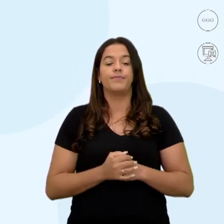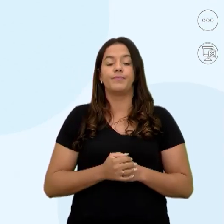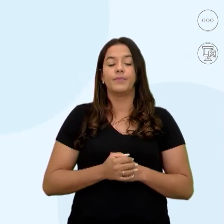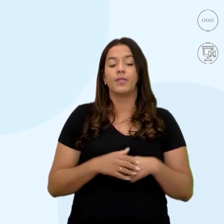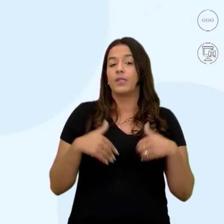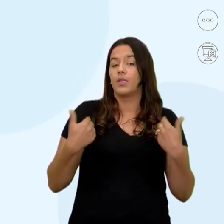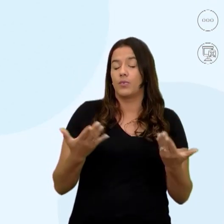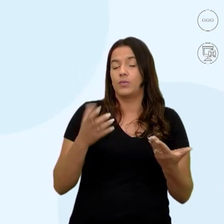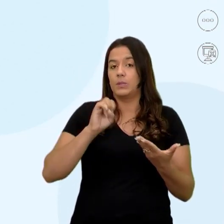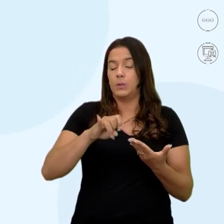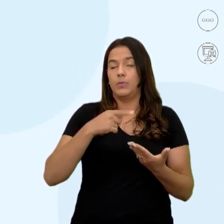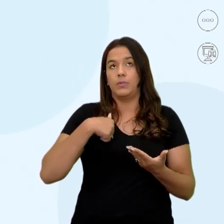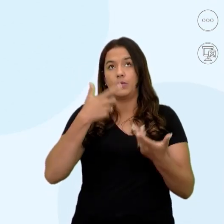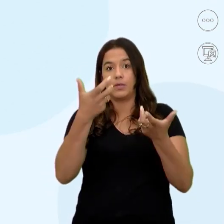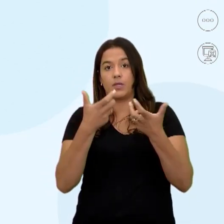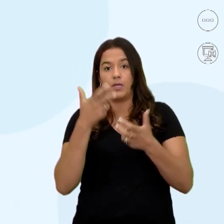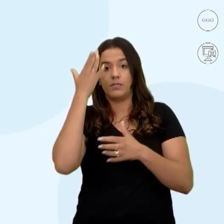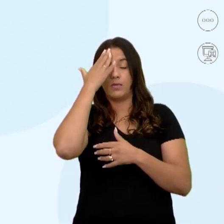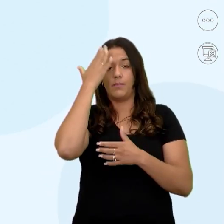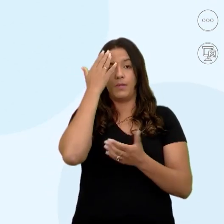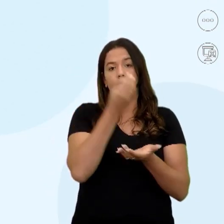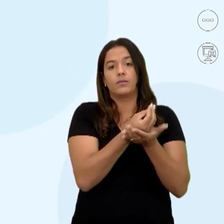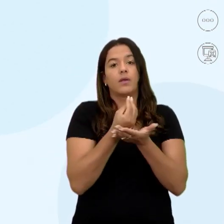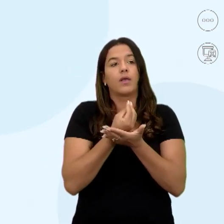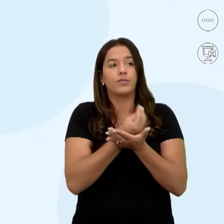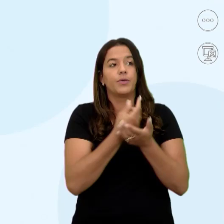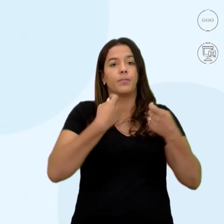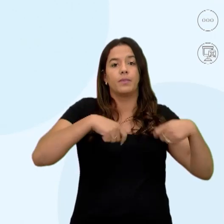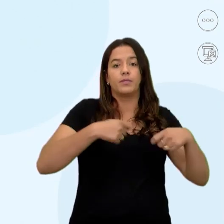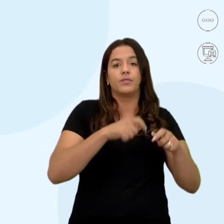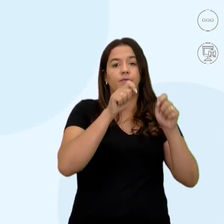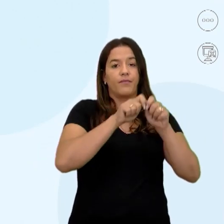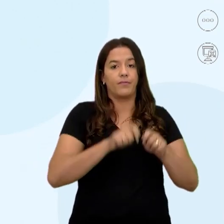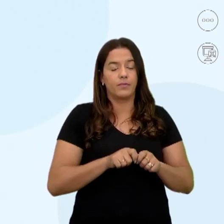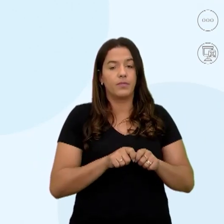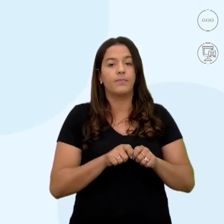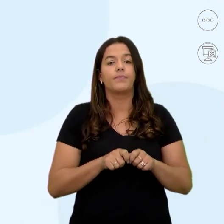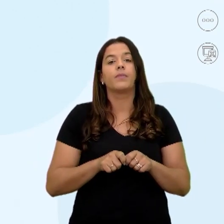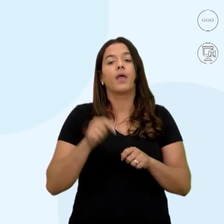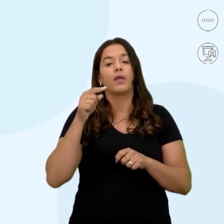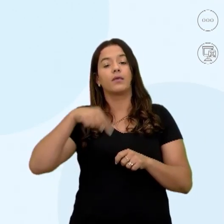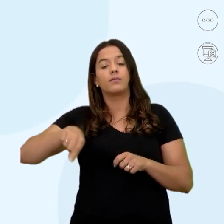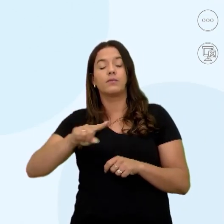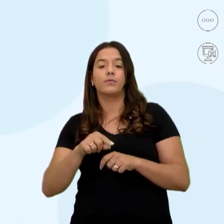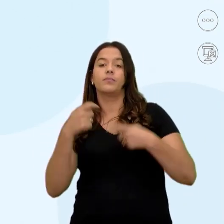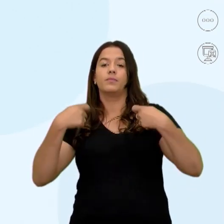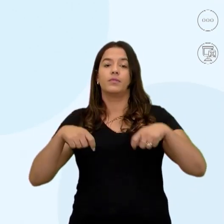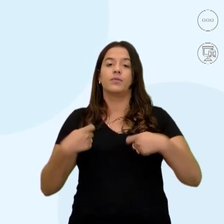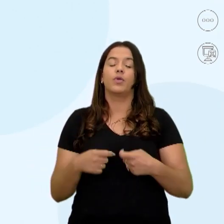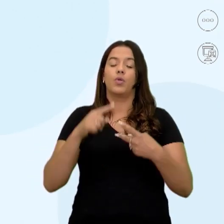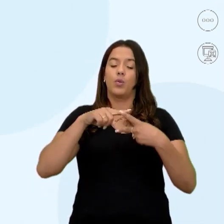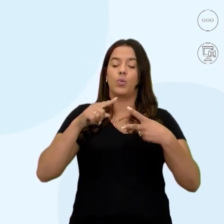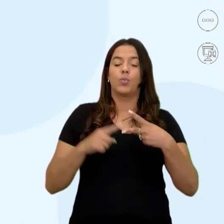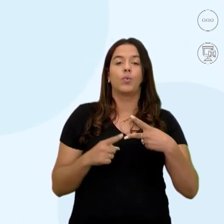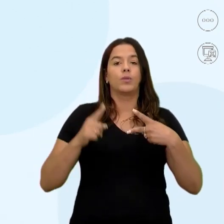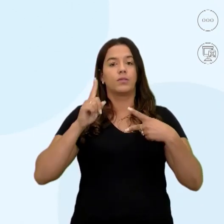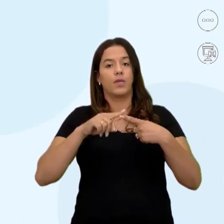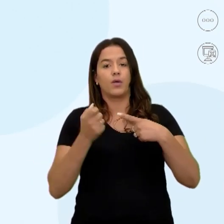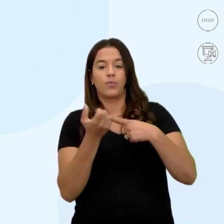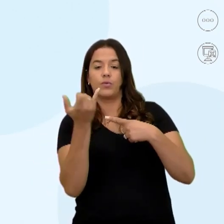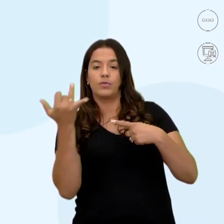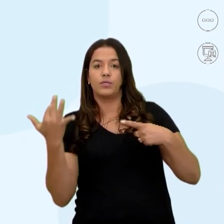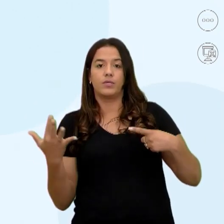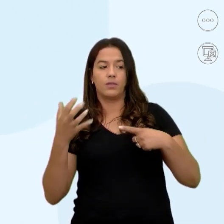se eu quero saber quantos salgadinhos eu tenho que fazer, a gente tem aí uma função entre duas coisas, né? Quantidade